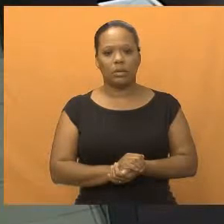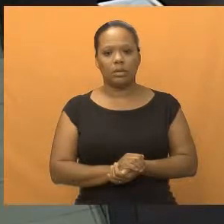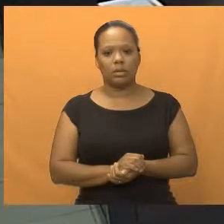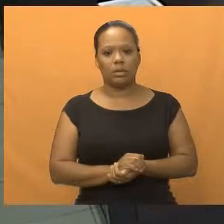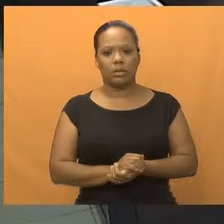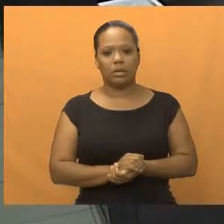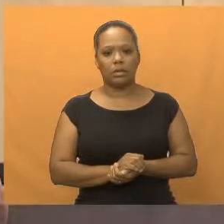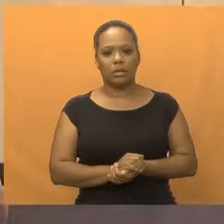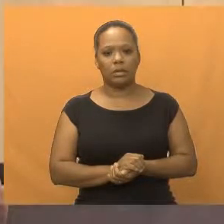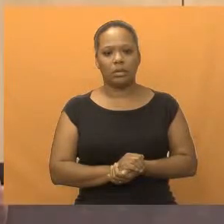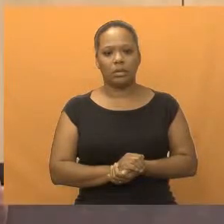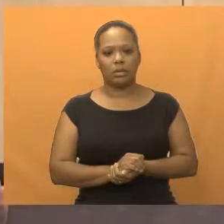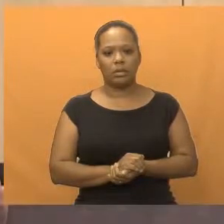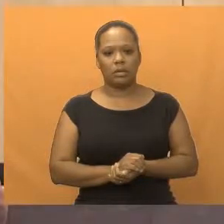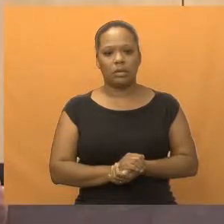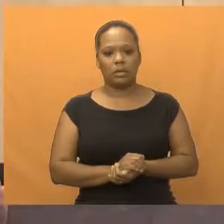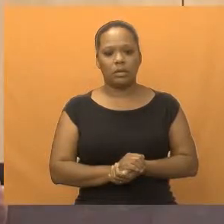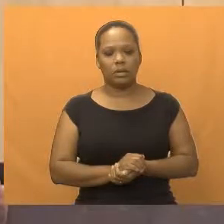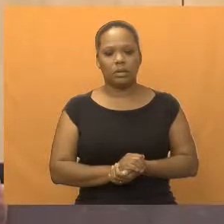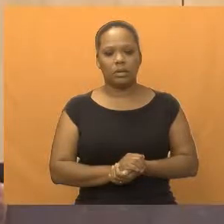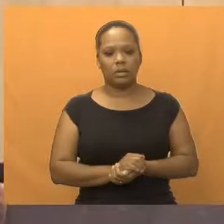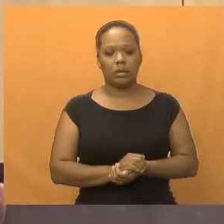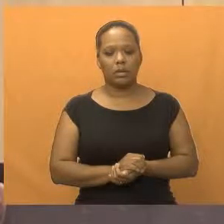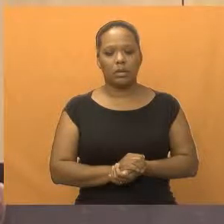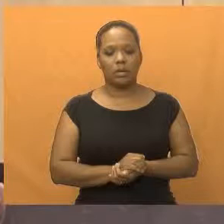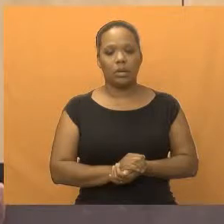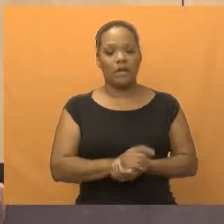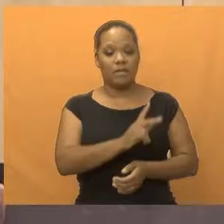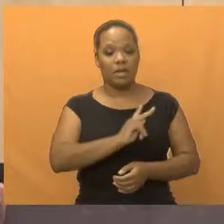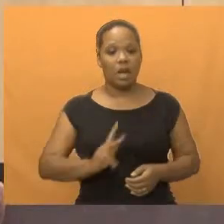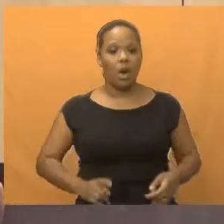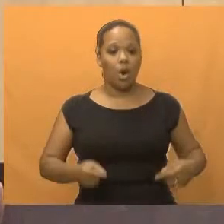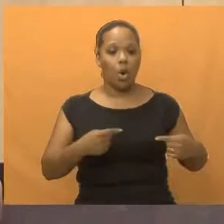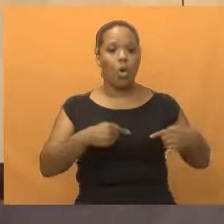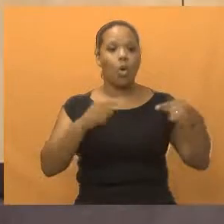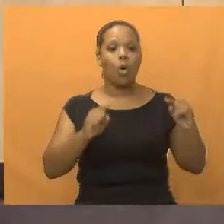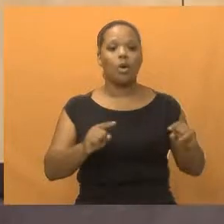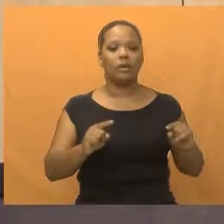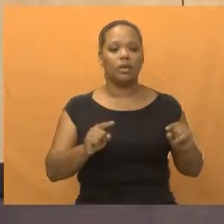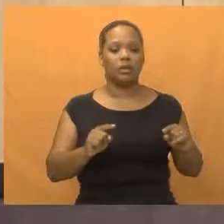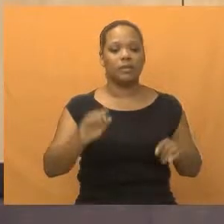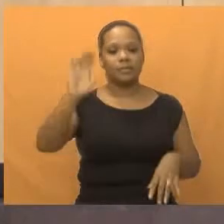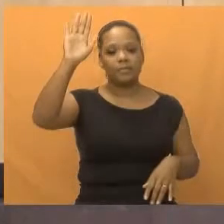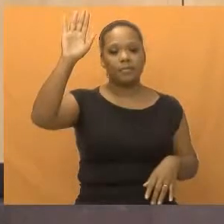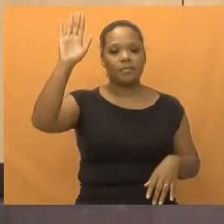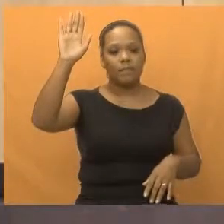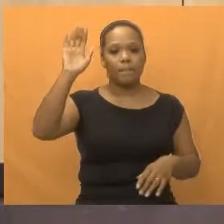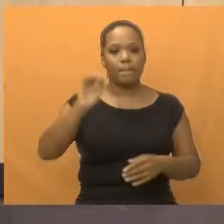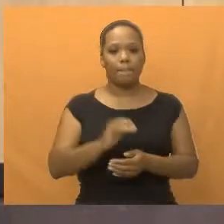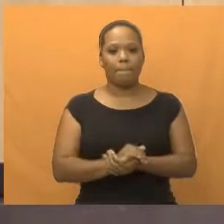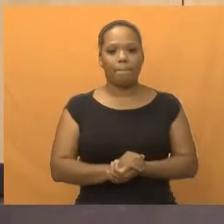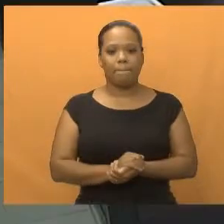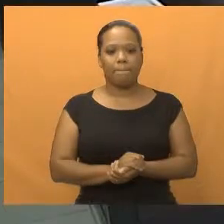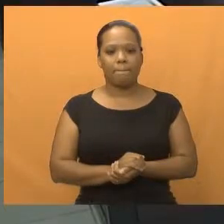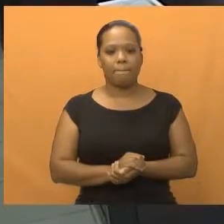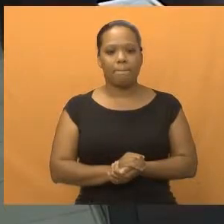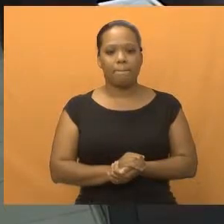os vereadores contrários à solicitação levante o braço